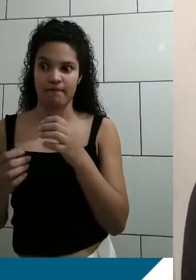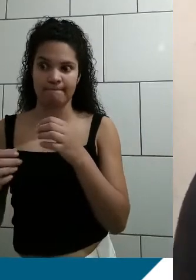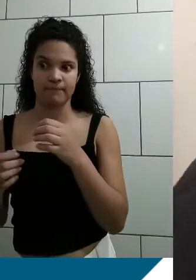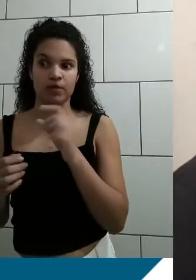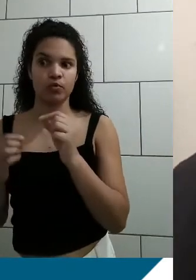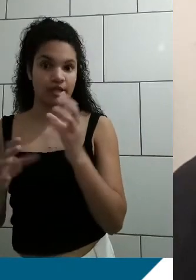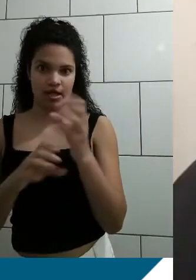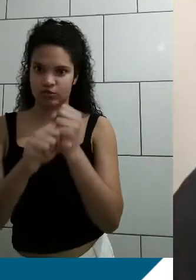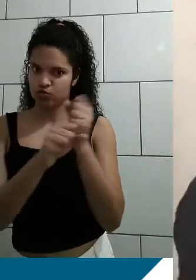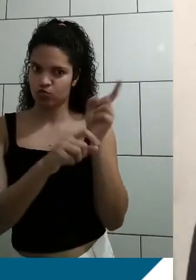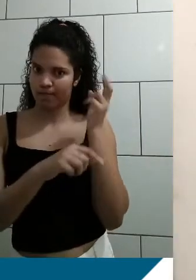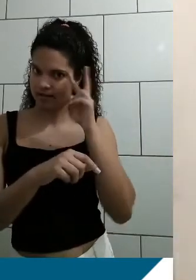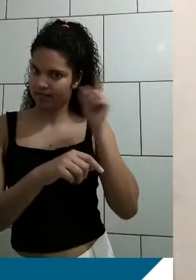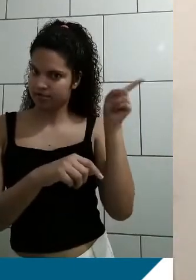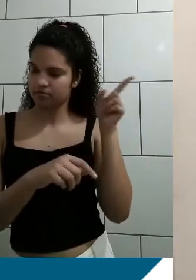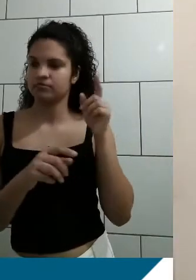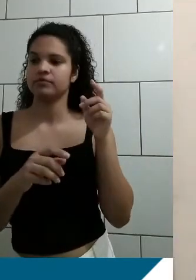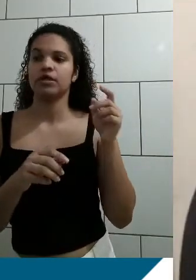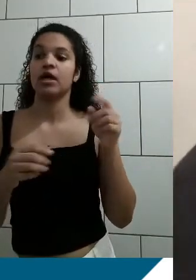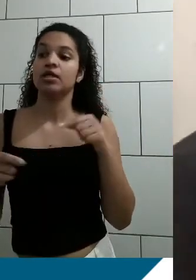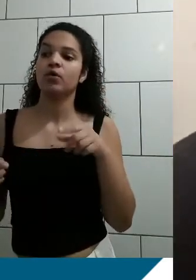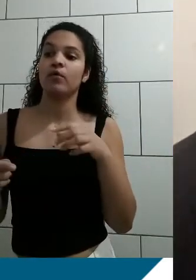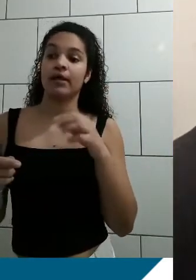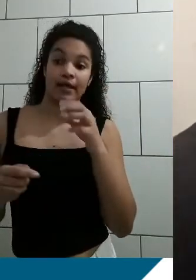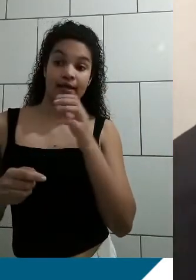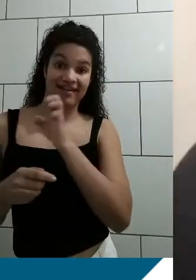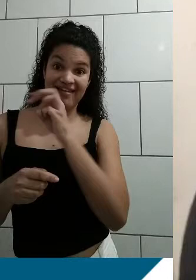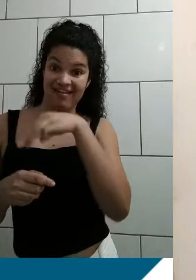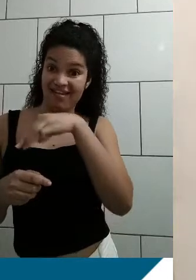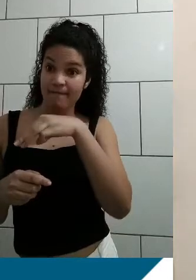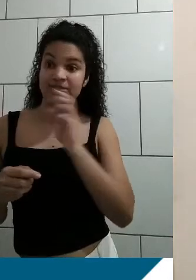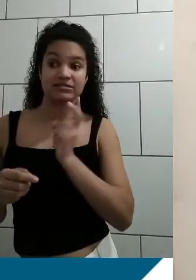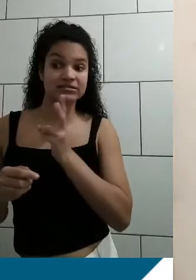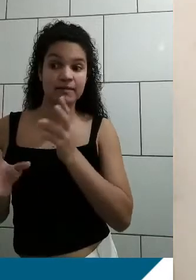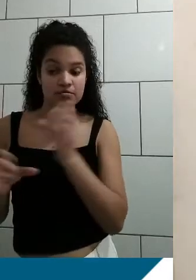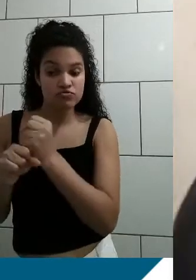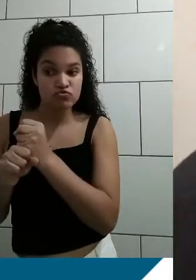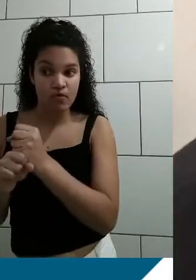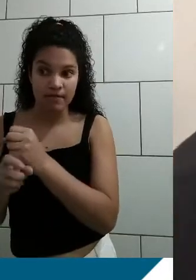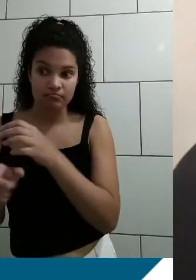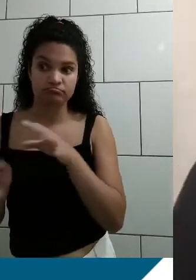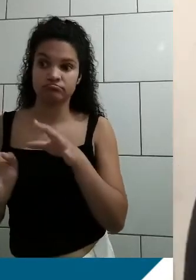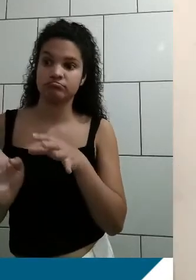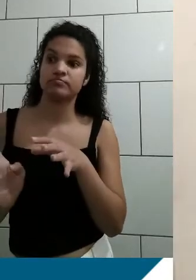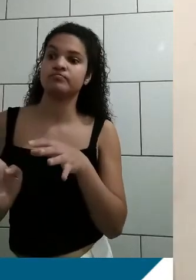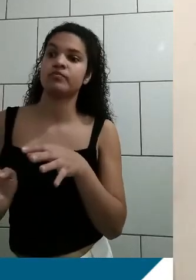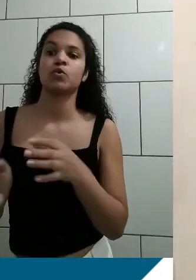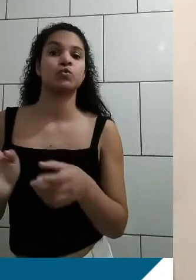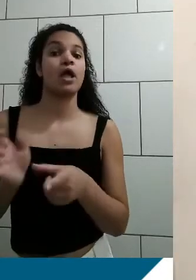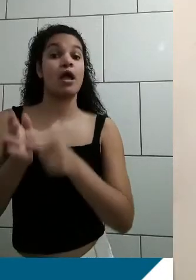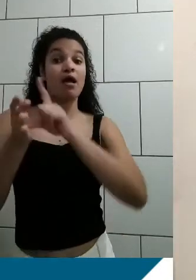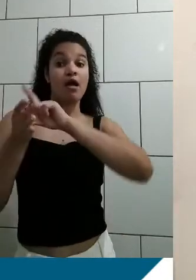antes mais a energia potencial antes, ou seja, tudo que eu tenho antes do processo, isso vai permanecer igual a tudo depois do processo, ou